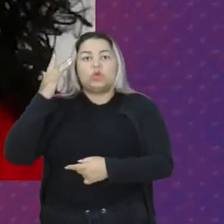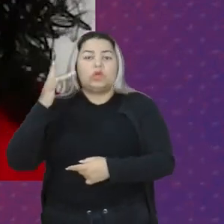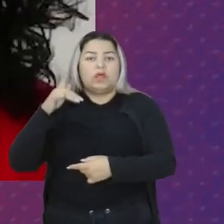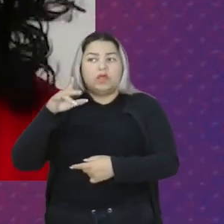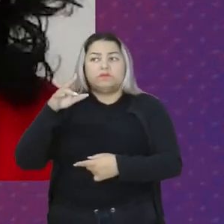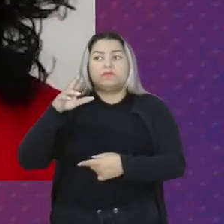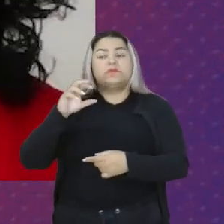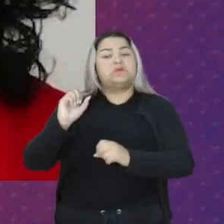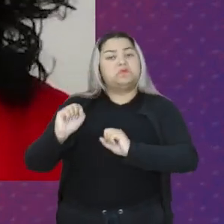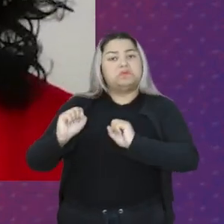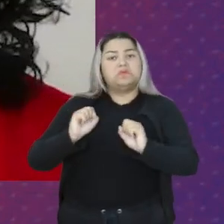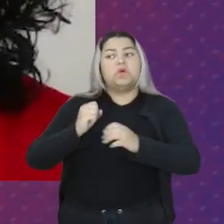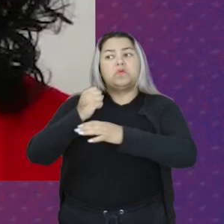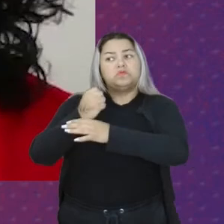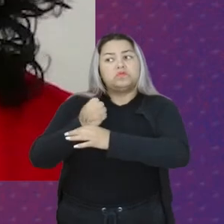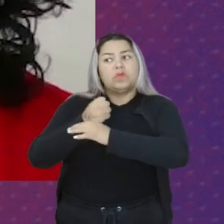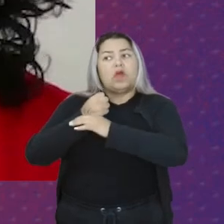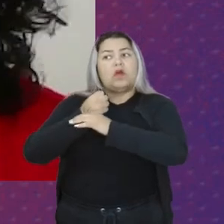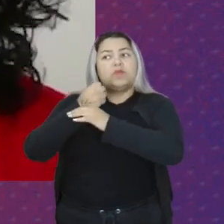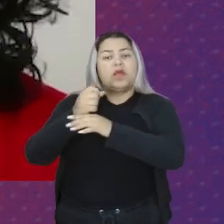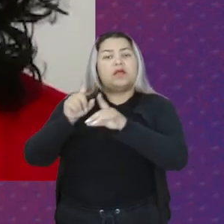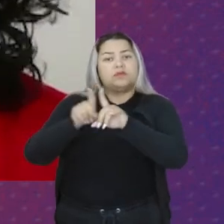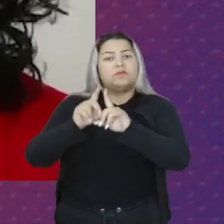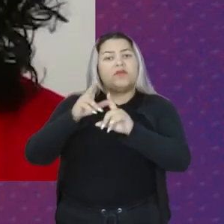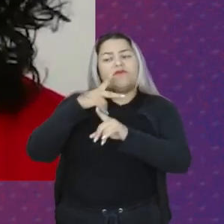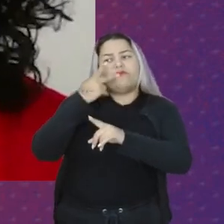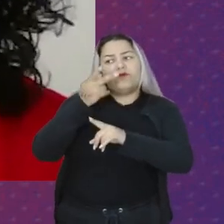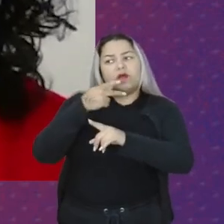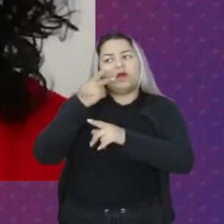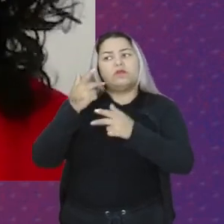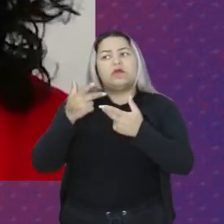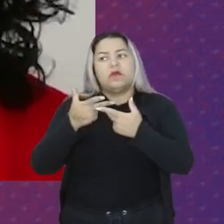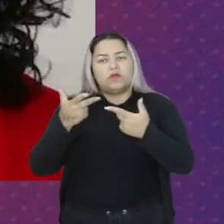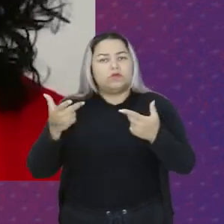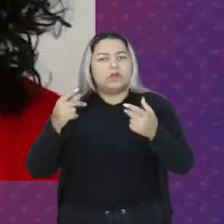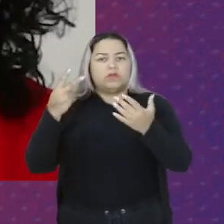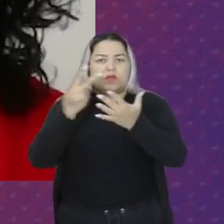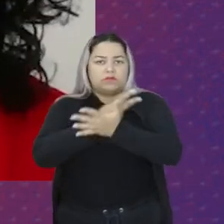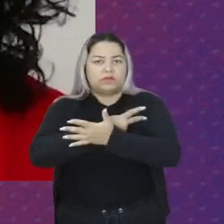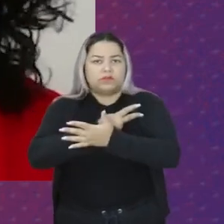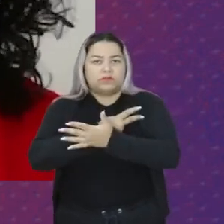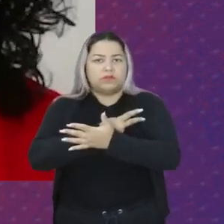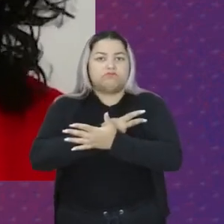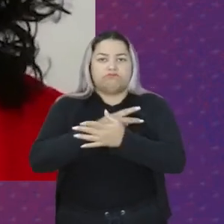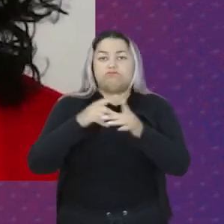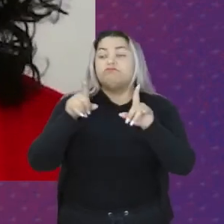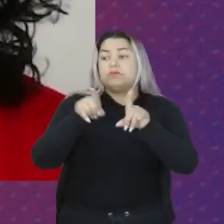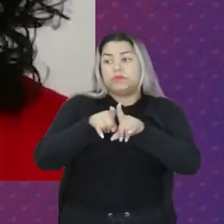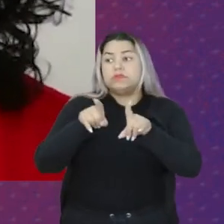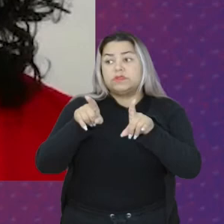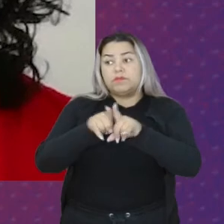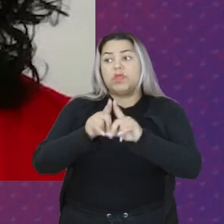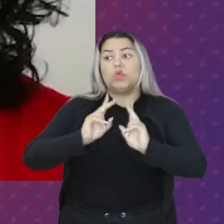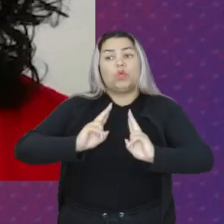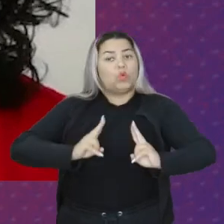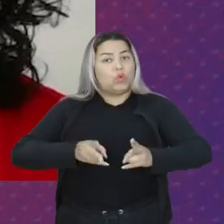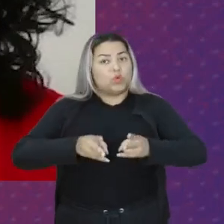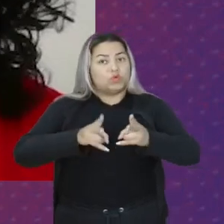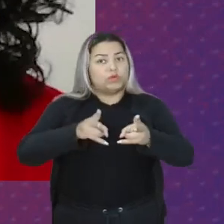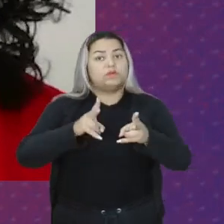se apoiar, em quem poderia contar a situação e relatar, essa situação continua